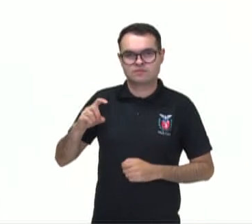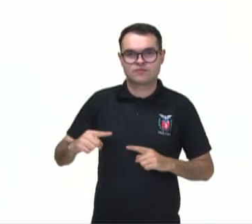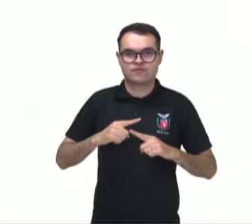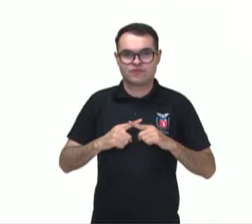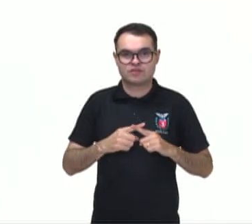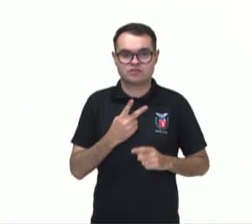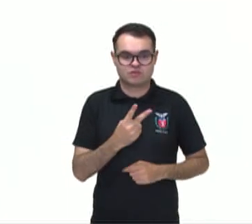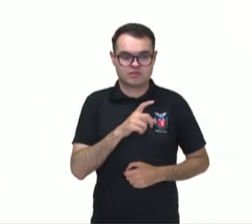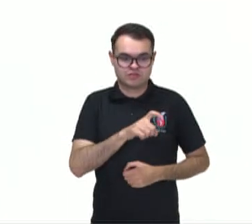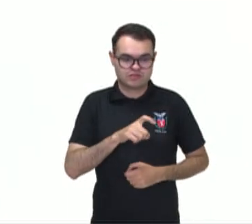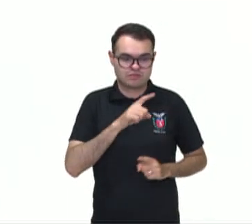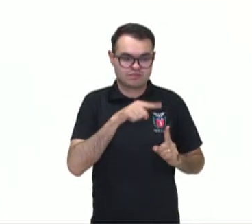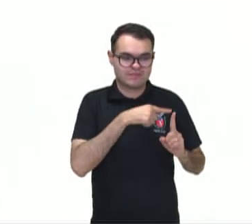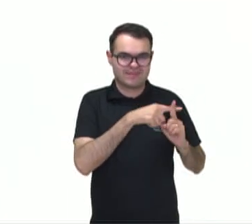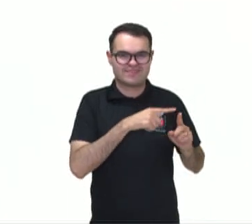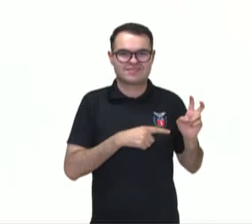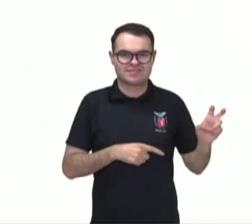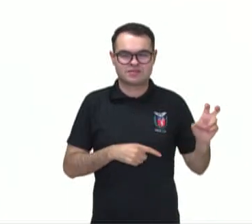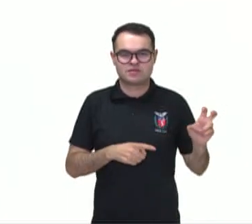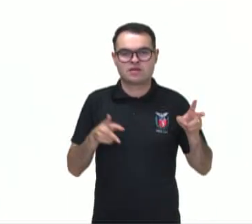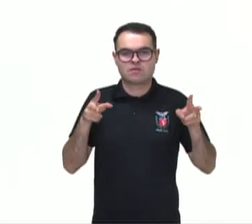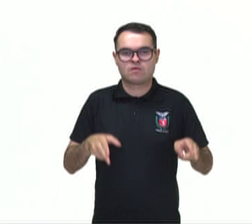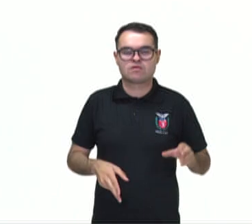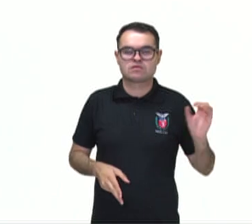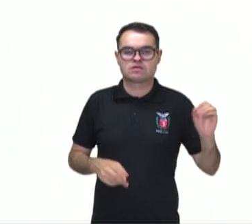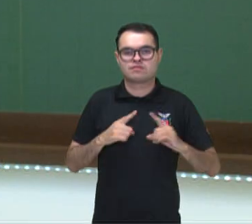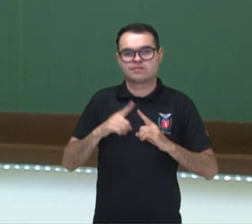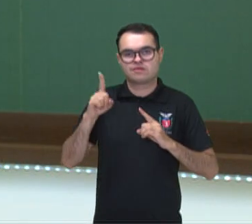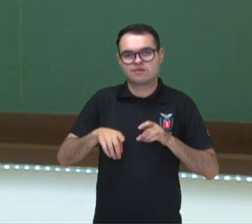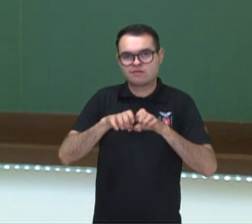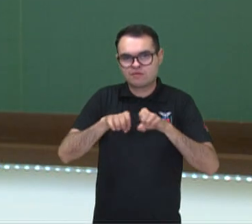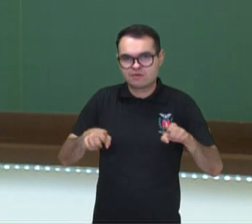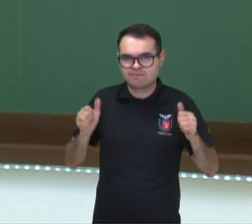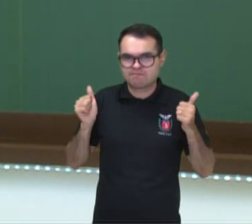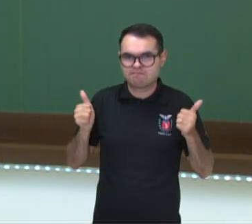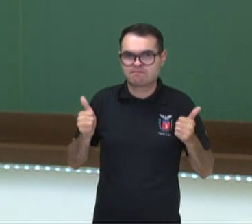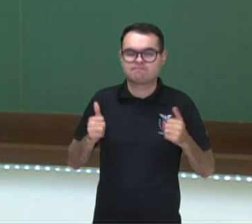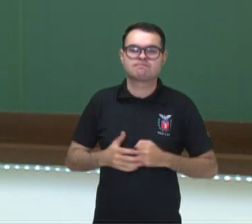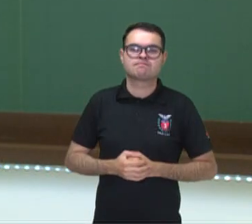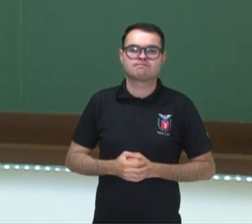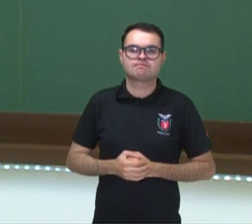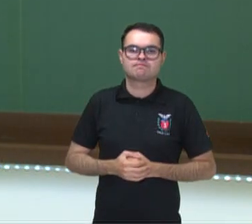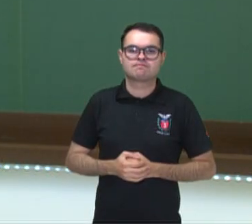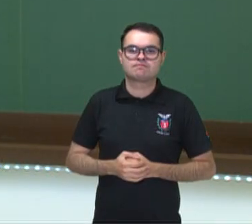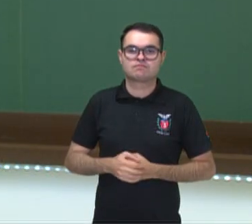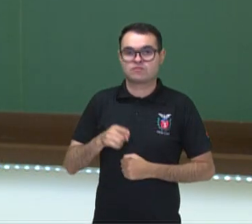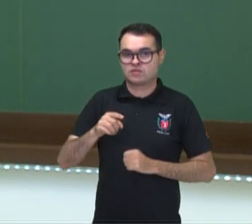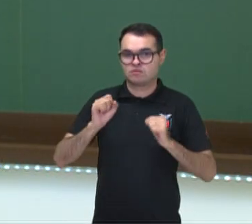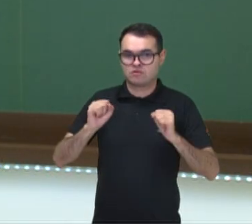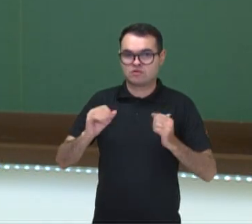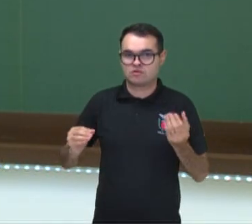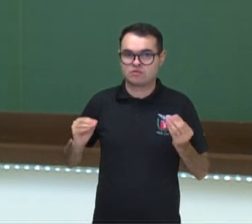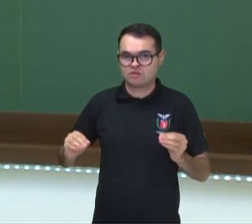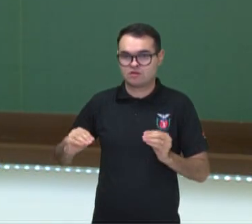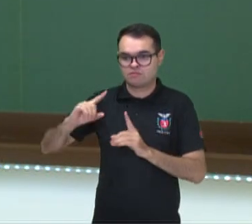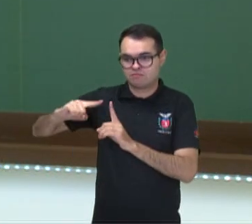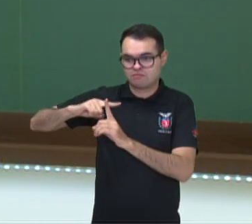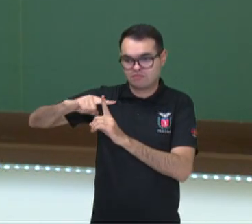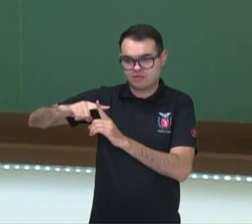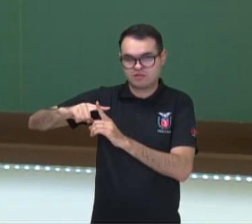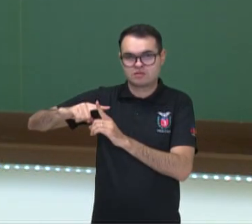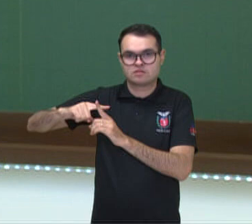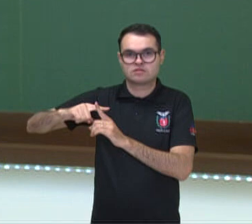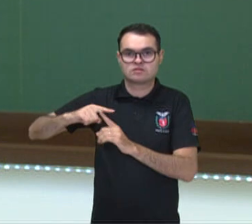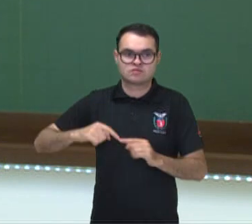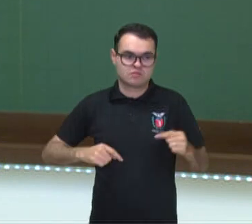vezes 2x mais 5, igual a zero, porque é uma equação, ok? Lembrando que você pode colocar o mais no primeiro parênteses e o menos